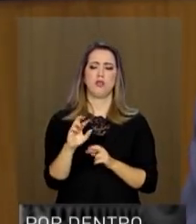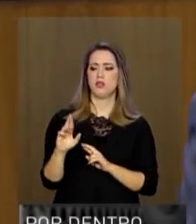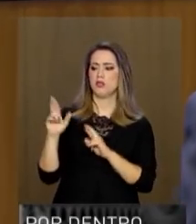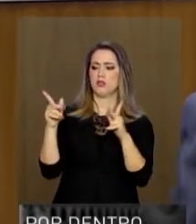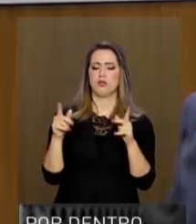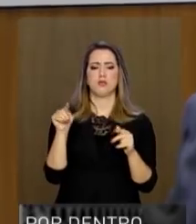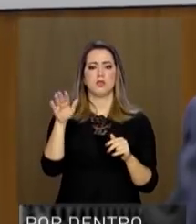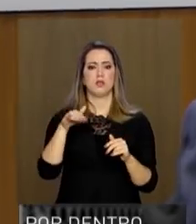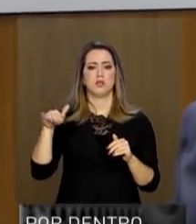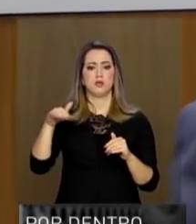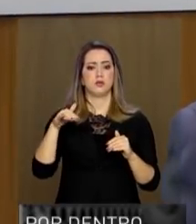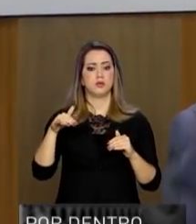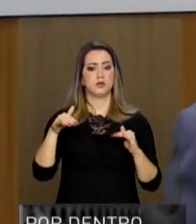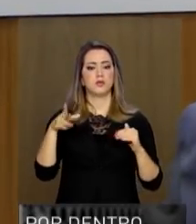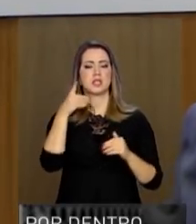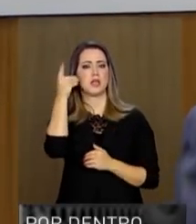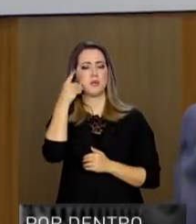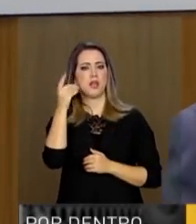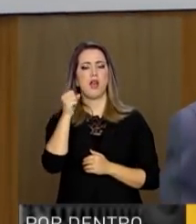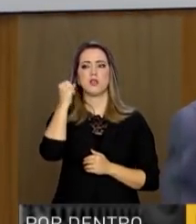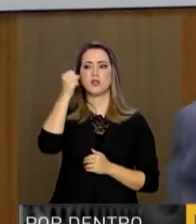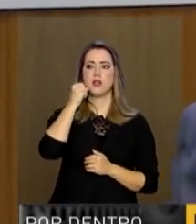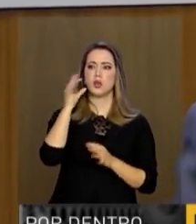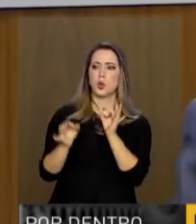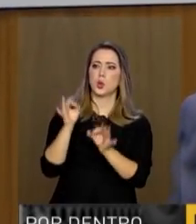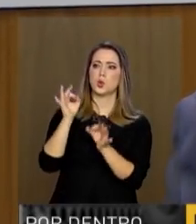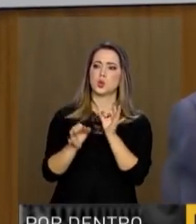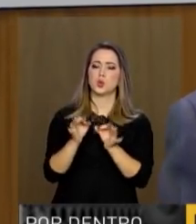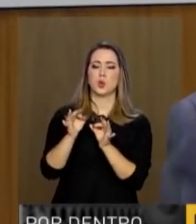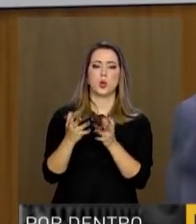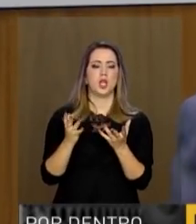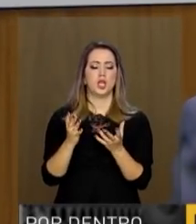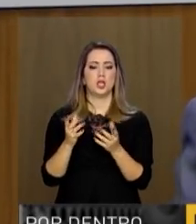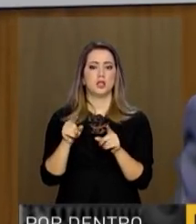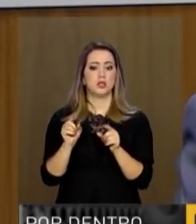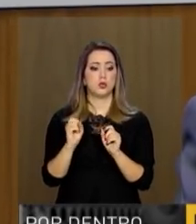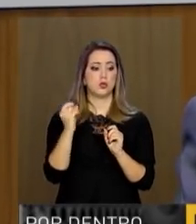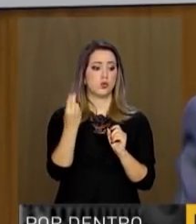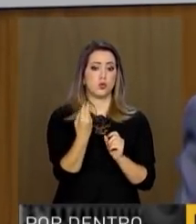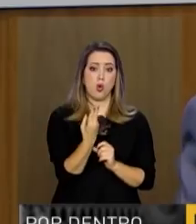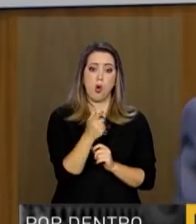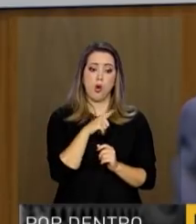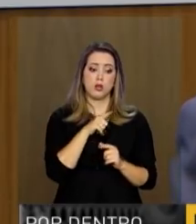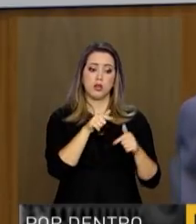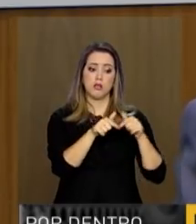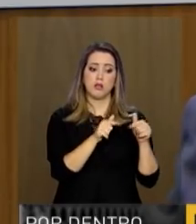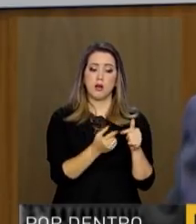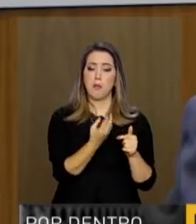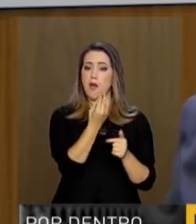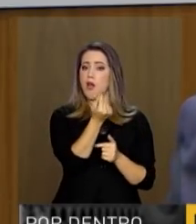se você é deputado, senador, juiz, desembargador ou ocupa um emprego de um salário mais baixo no setor privado. As